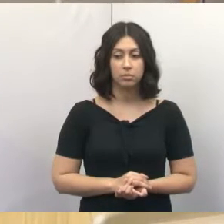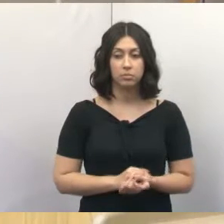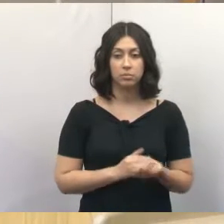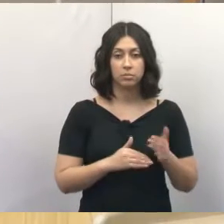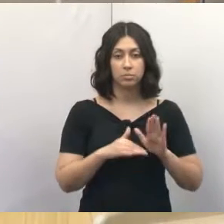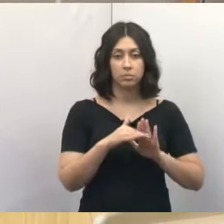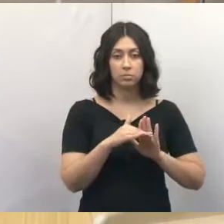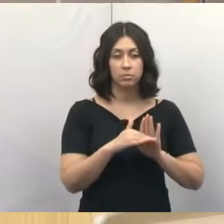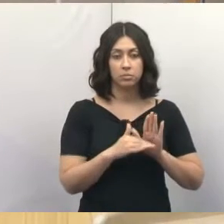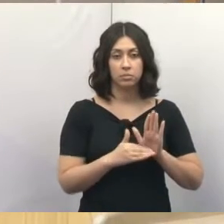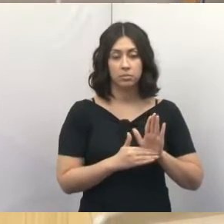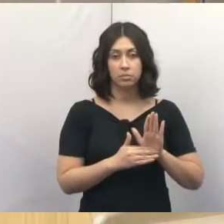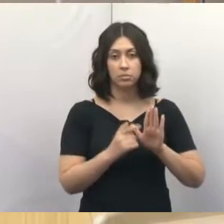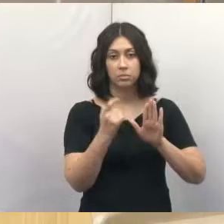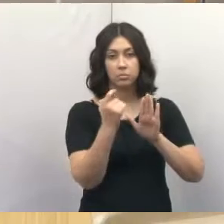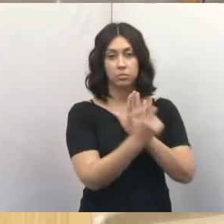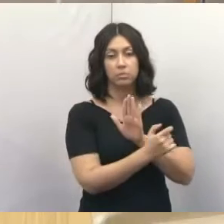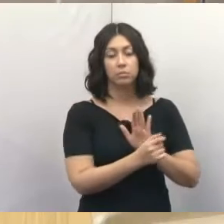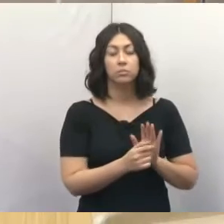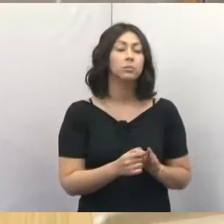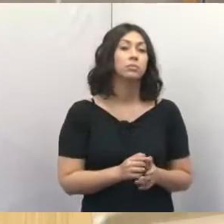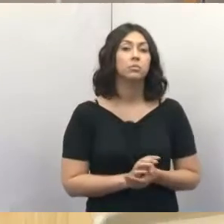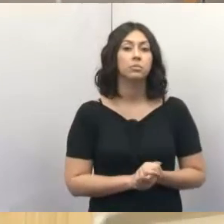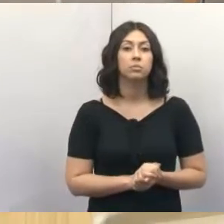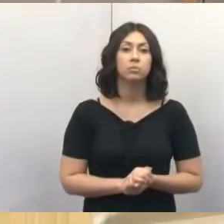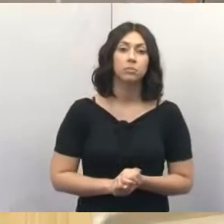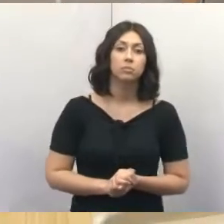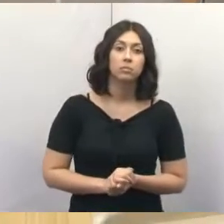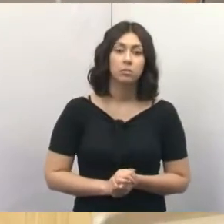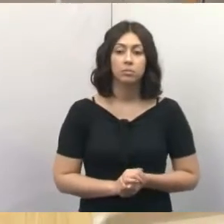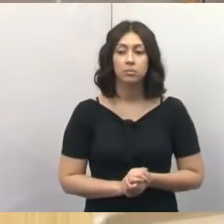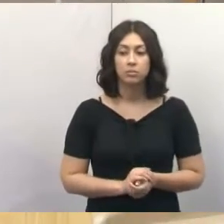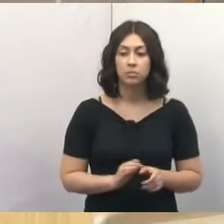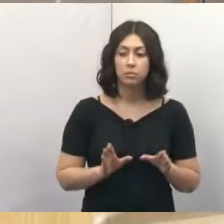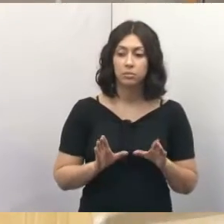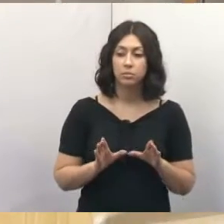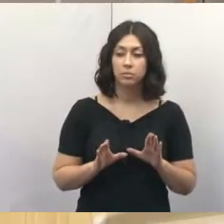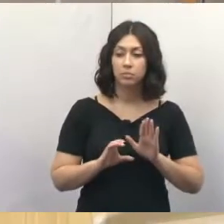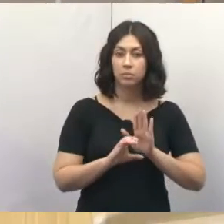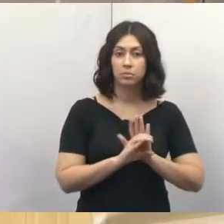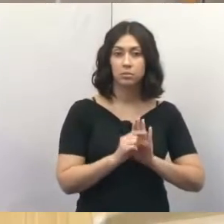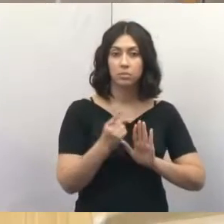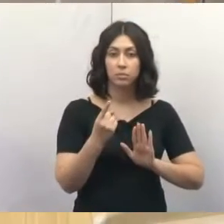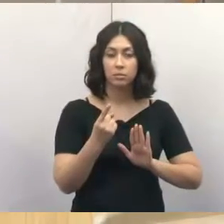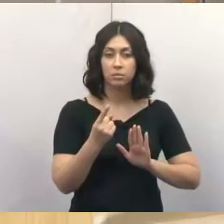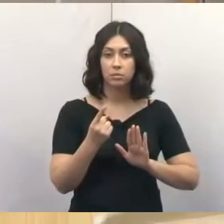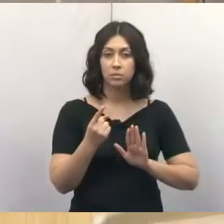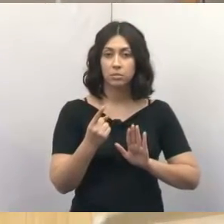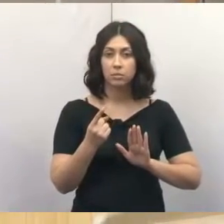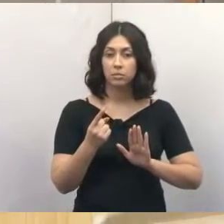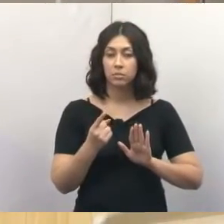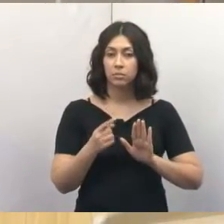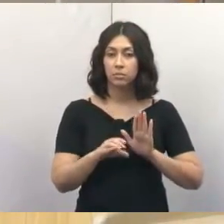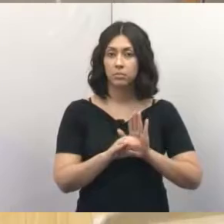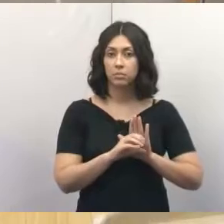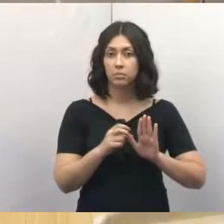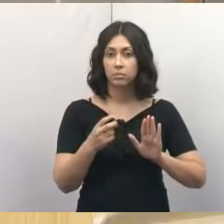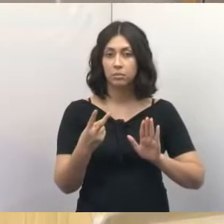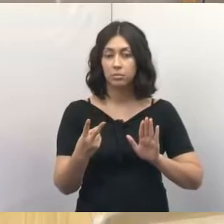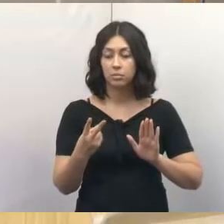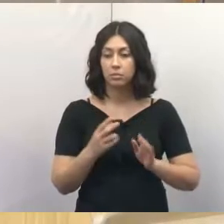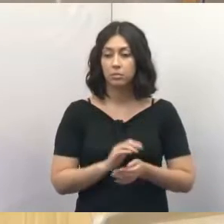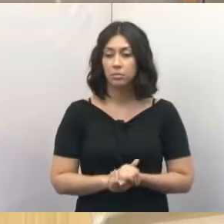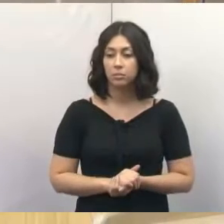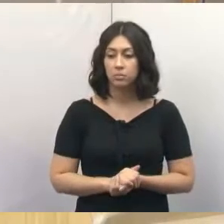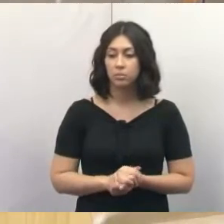Sumário. Título 1, da Câmara Municipal. Capítulo 1, disposições preliminares. Capítulo 2, das instalações. Título